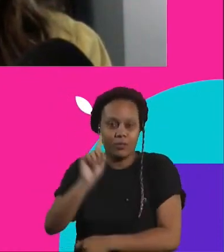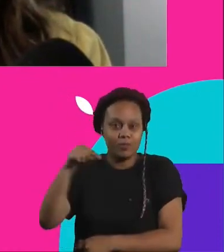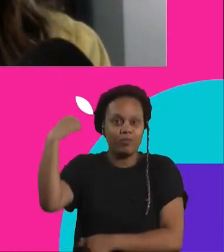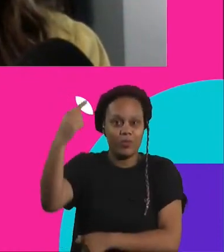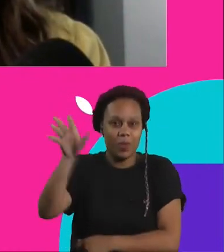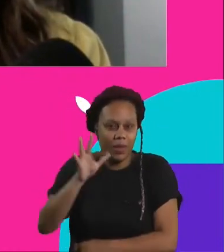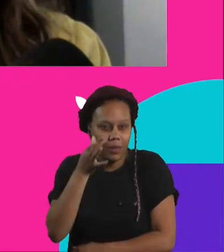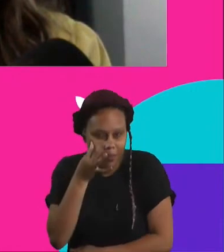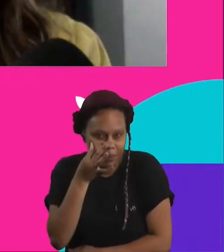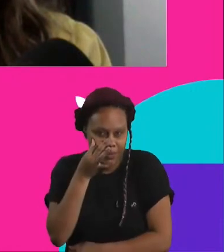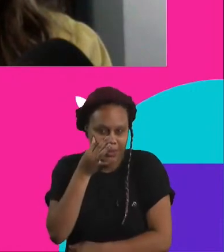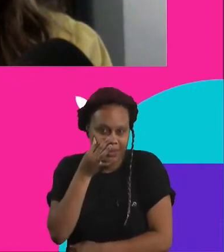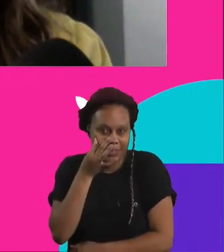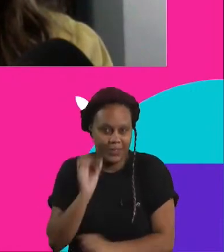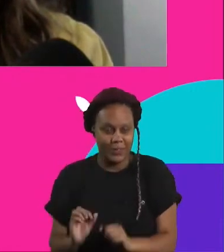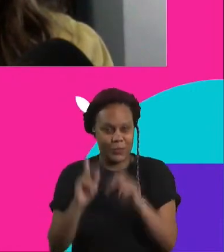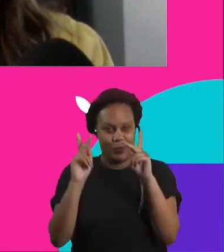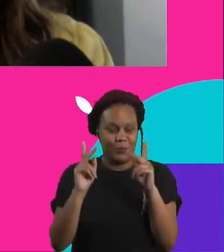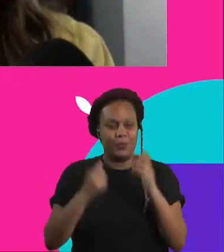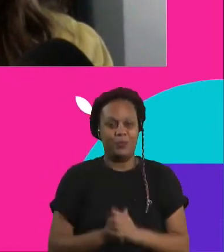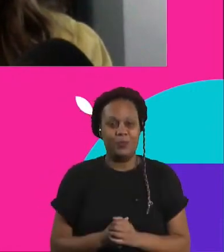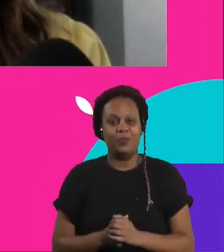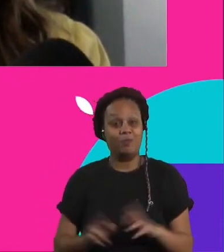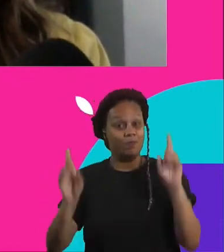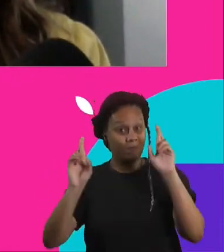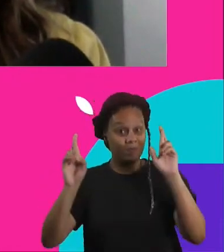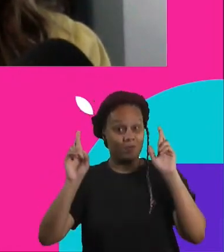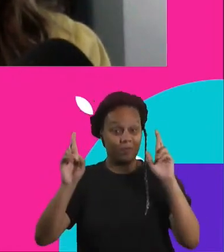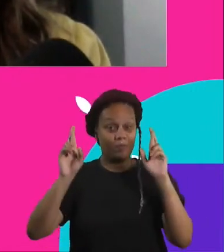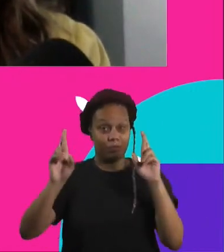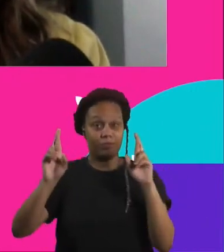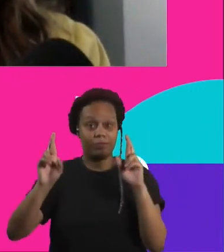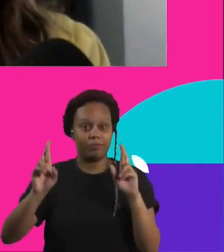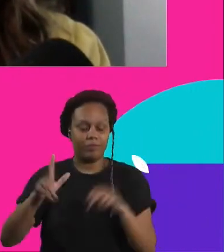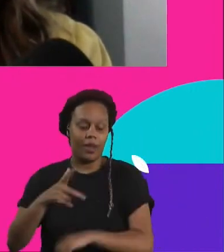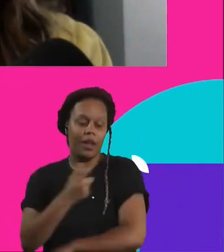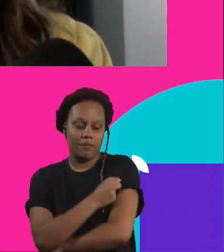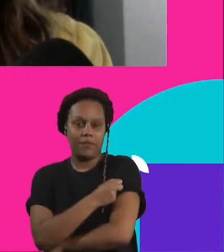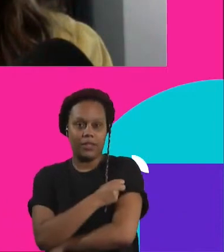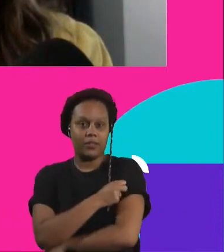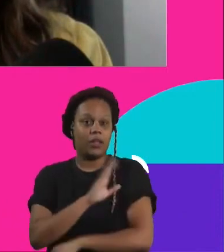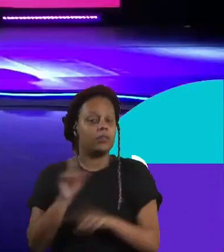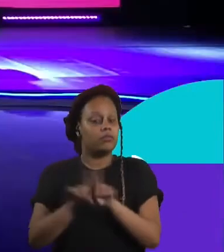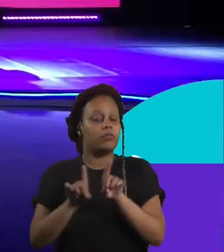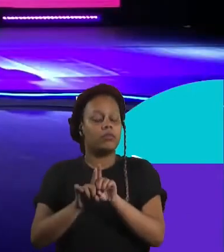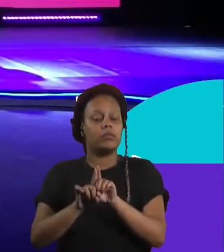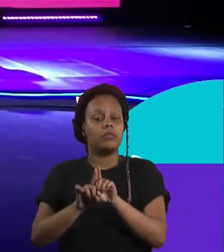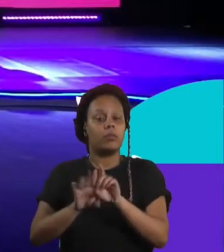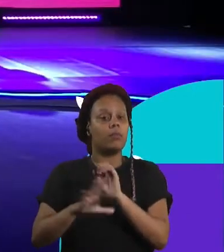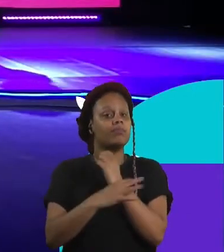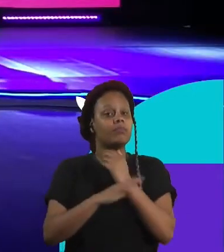estamos, mas em presença física também. Espero que todos estejam, né, se vacinando ou seguros em casa, as